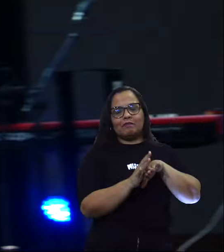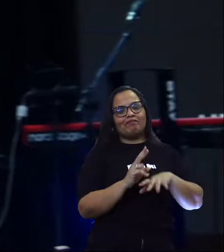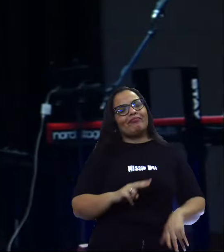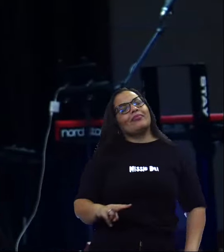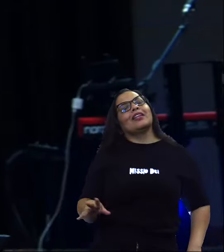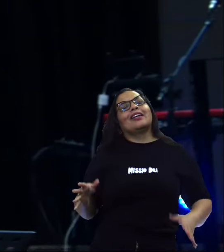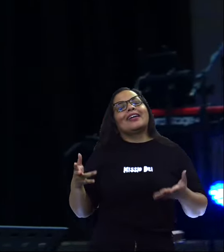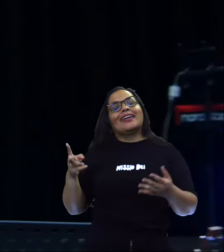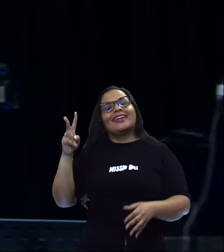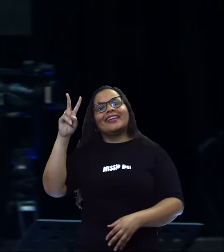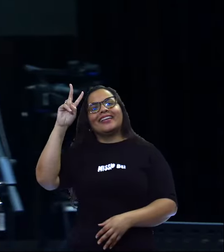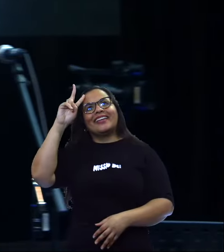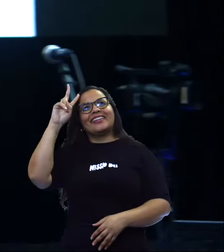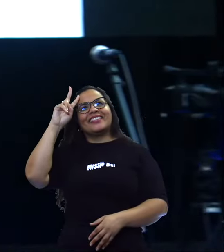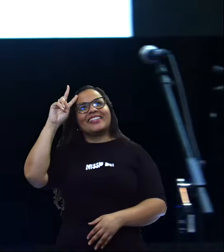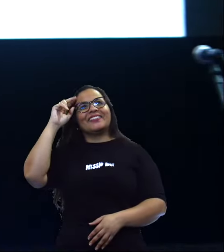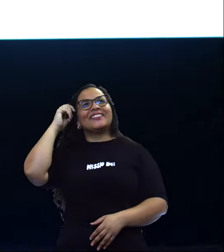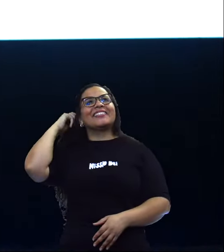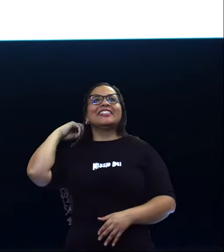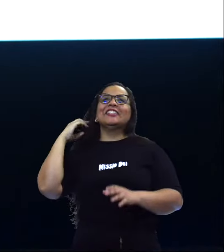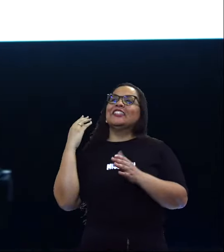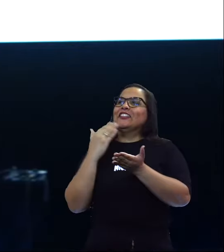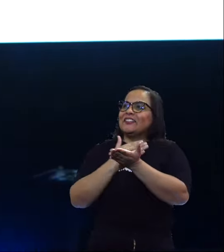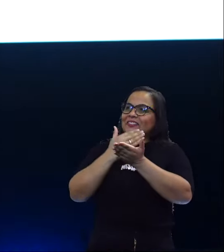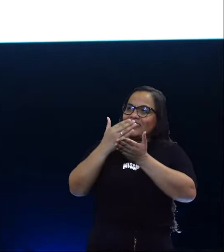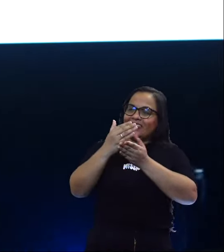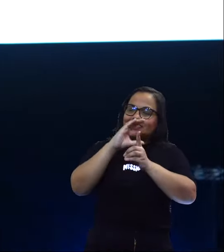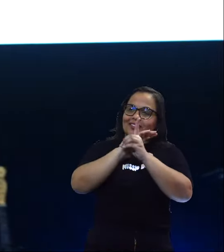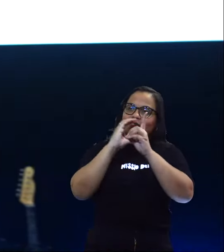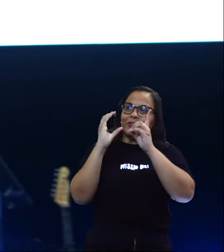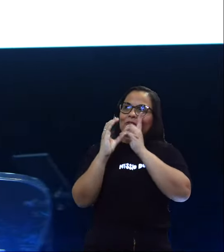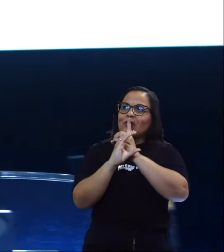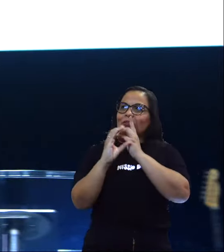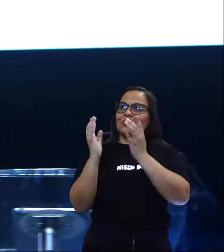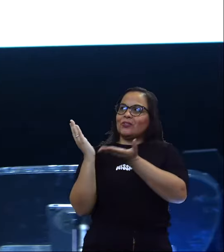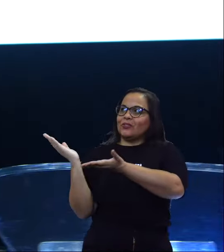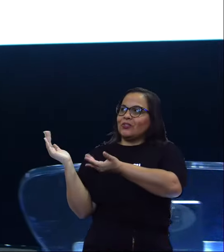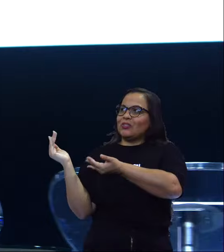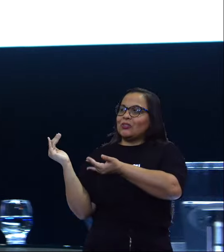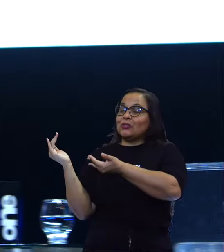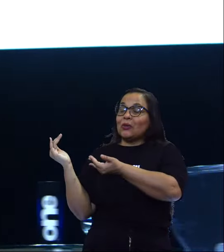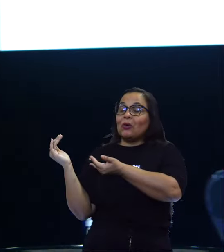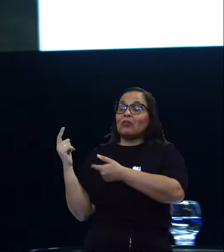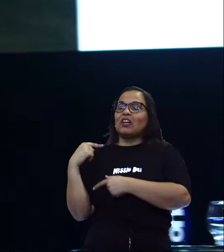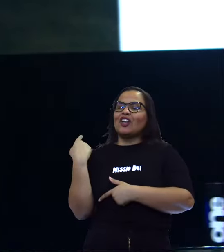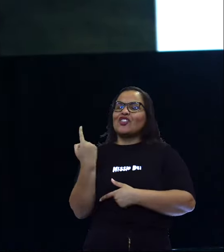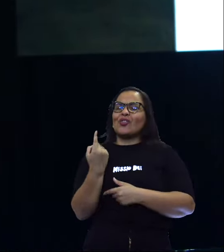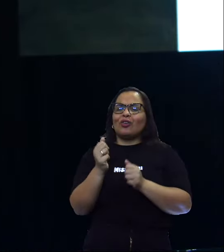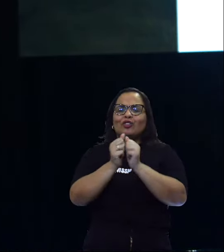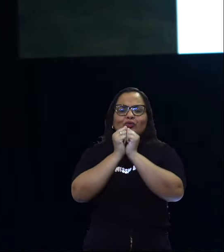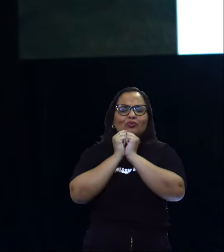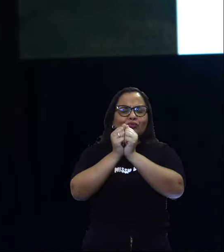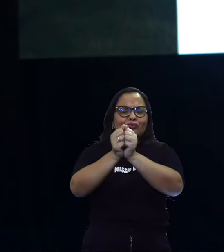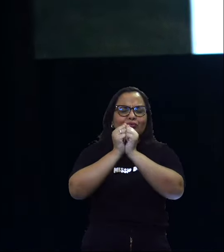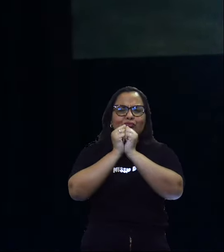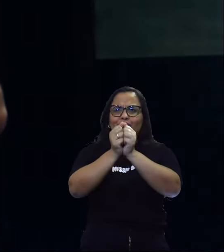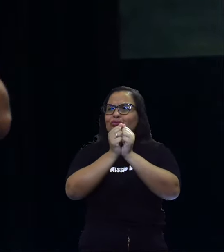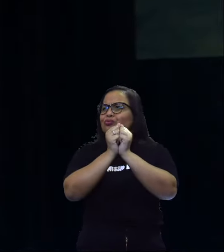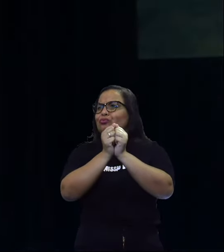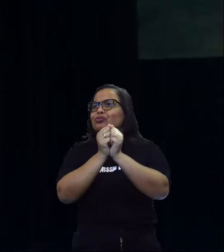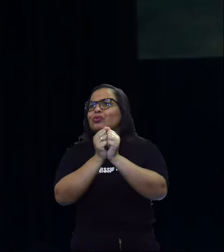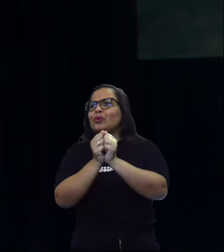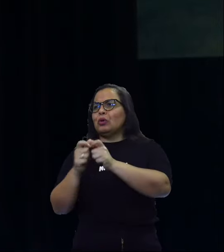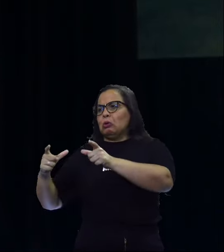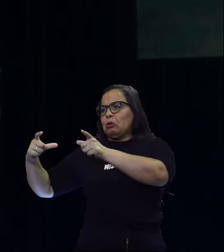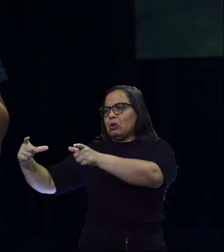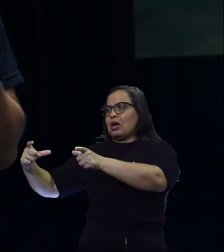ouvir a pregação direito, que negócio complicado, mas era um culto tão gostoso, até que em 2016 a gente acabou vindo aqui para o templo, e quando a gente veio para o